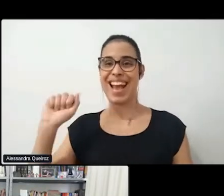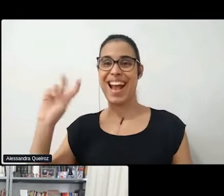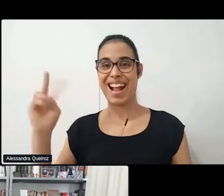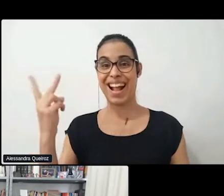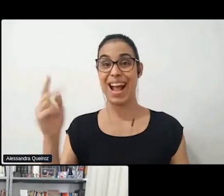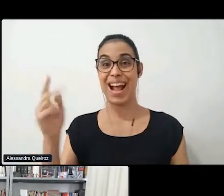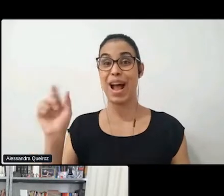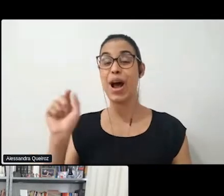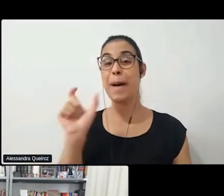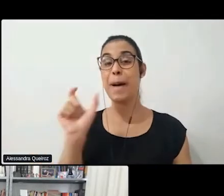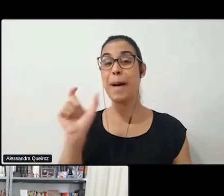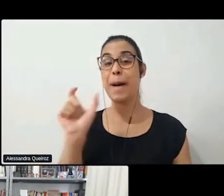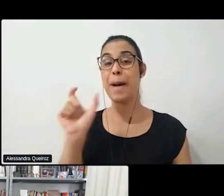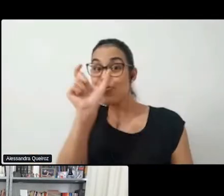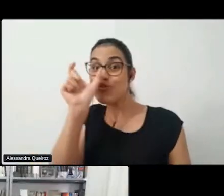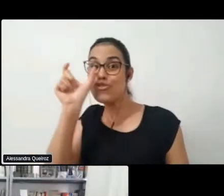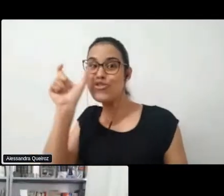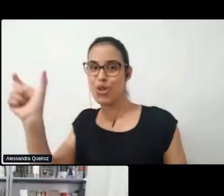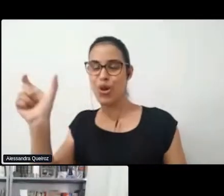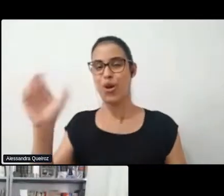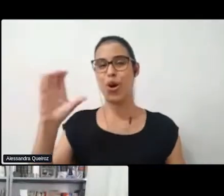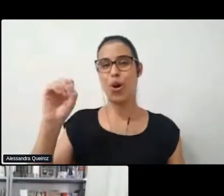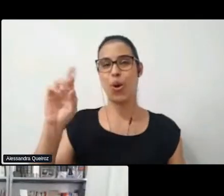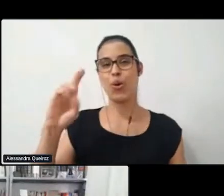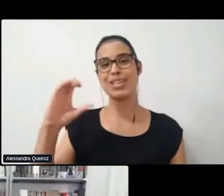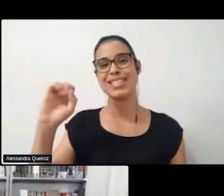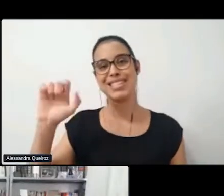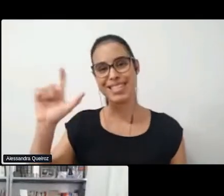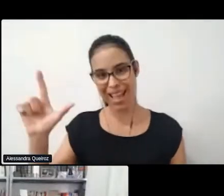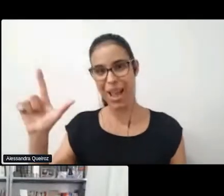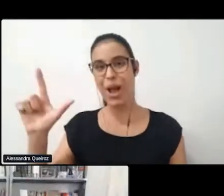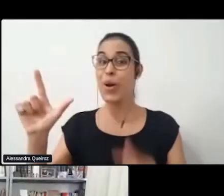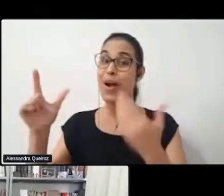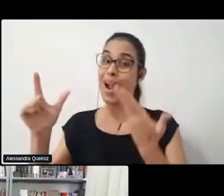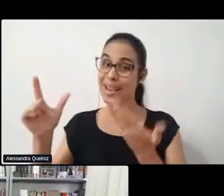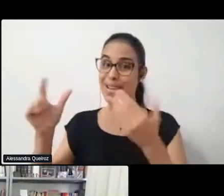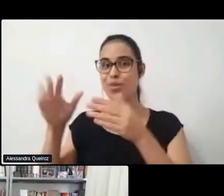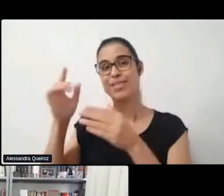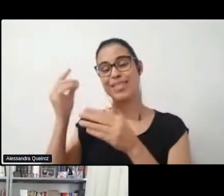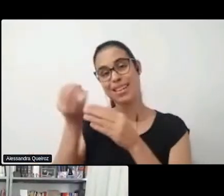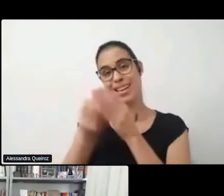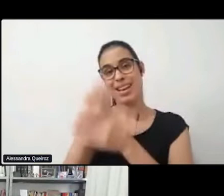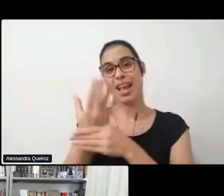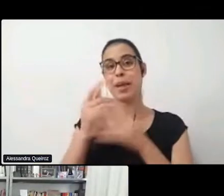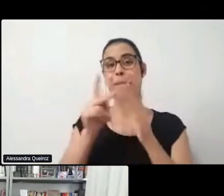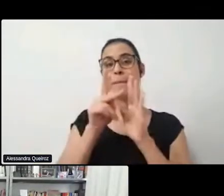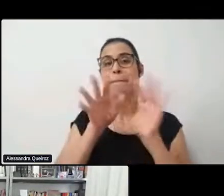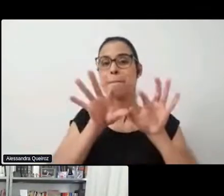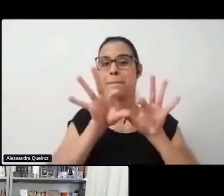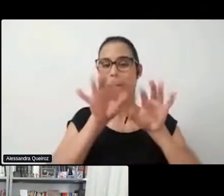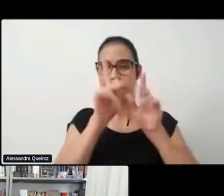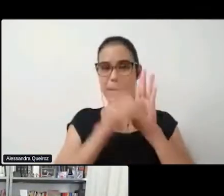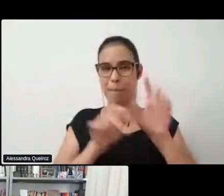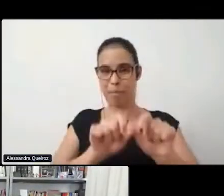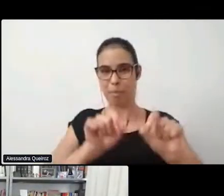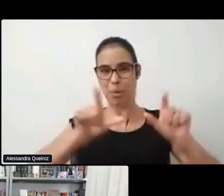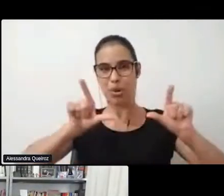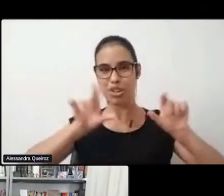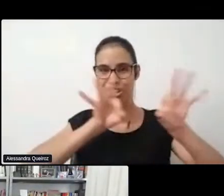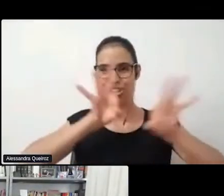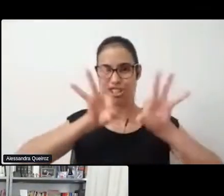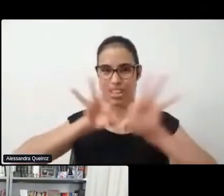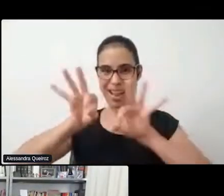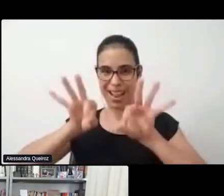dele era Orcel, o que acabou originando um projeto que lancei recentemente, que é o Orcel, que